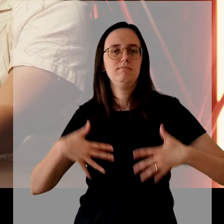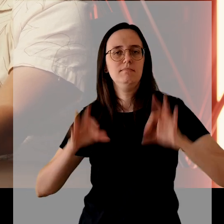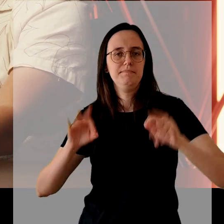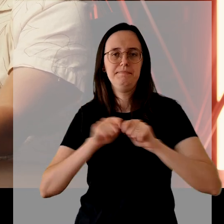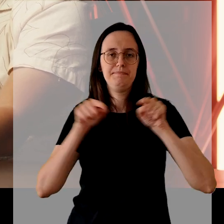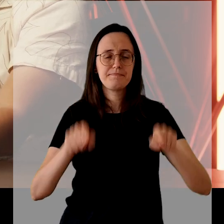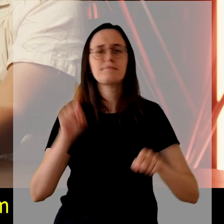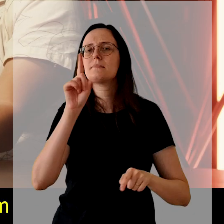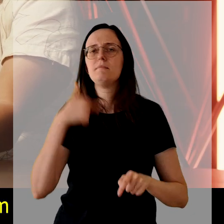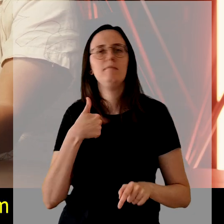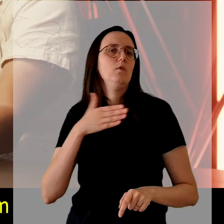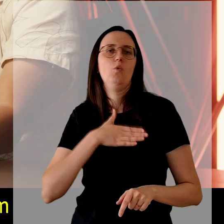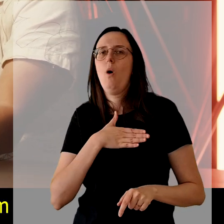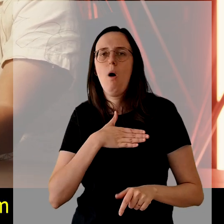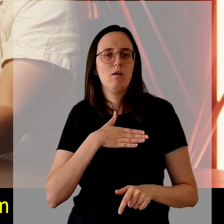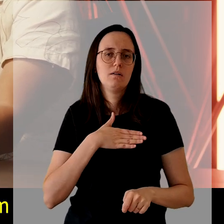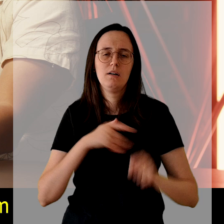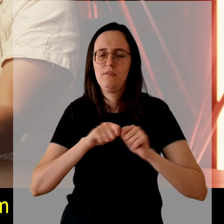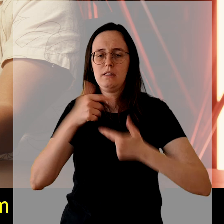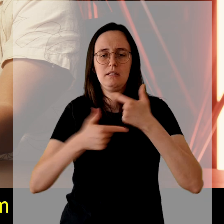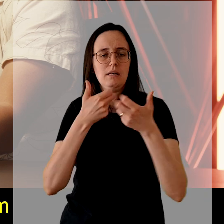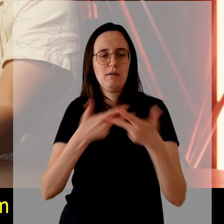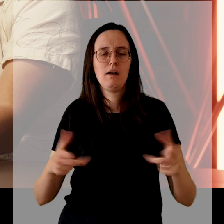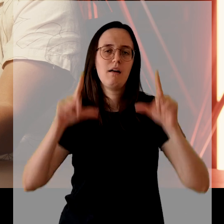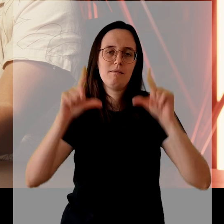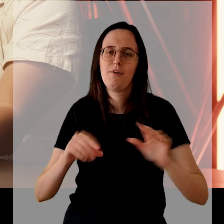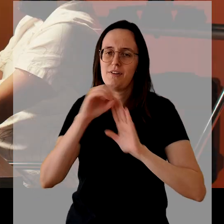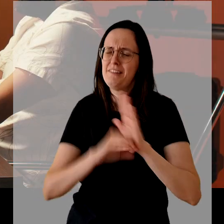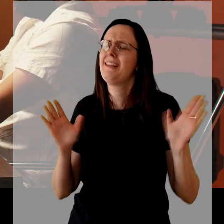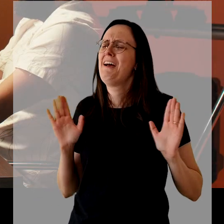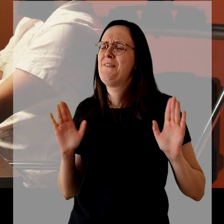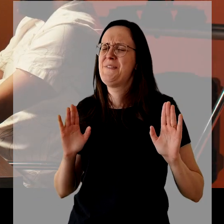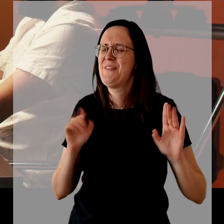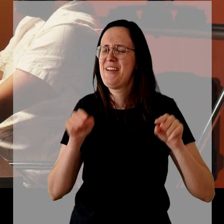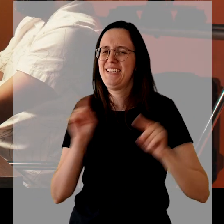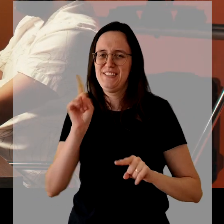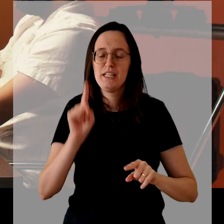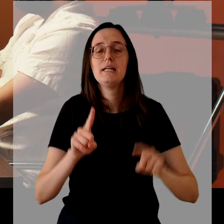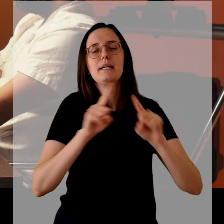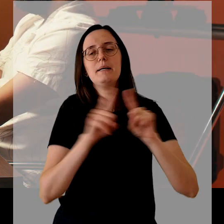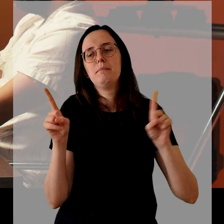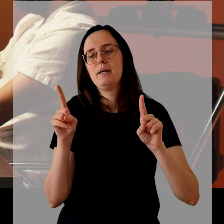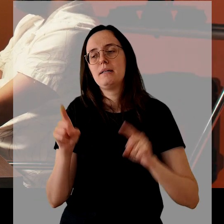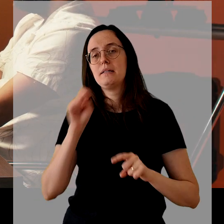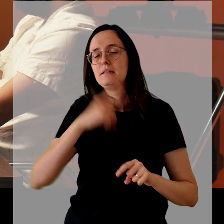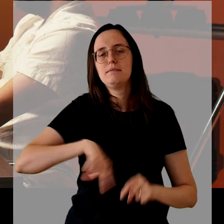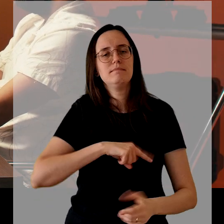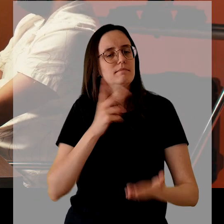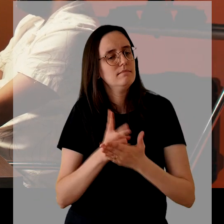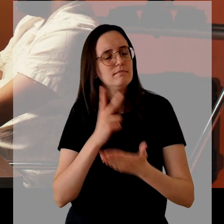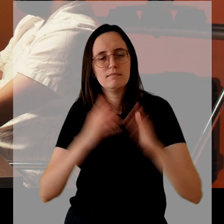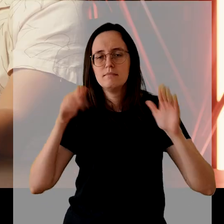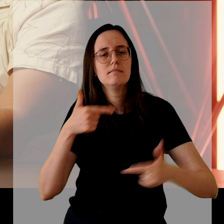orgulho poder ter feito isso. Não que eu goste de fazer trabalhos com pouco orçamento, longe de mim, não é isso. Mas assim, a gente sempre